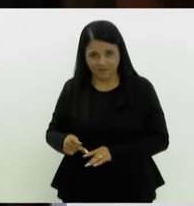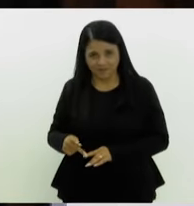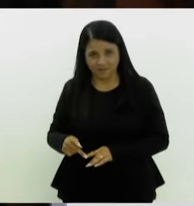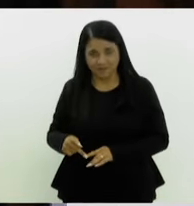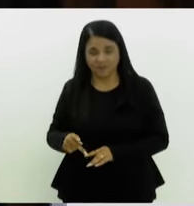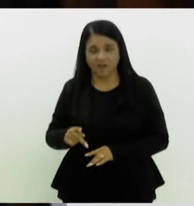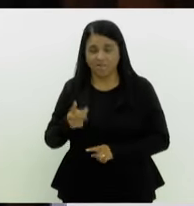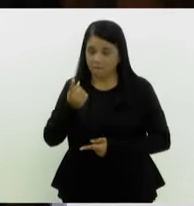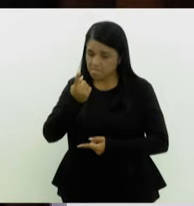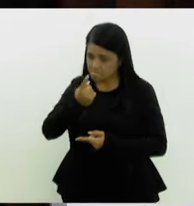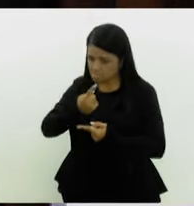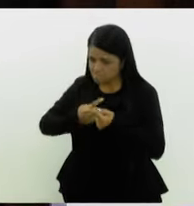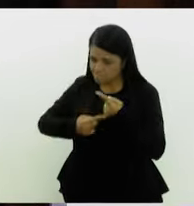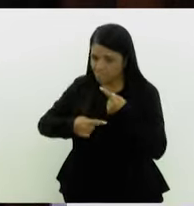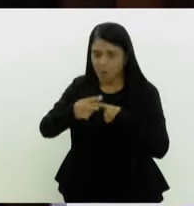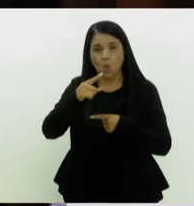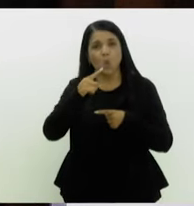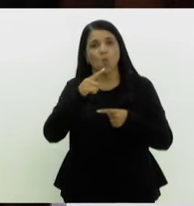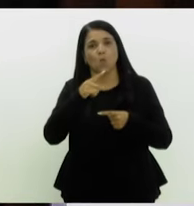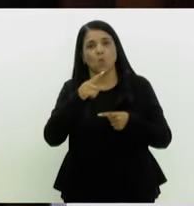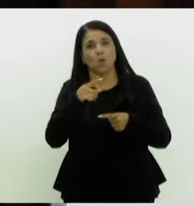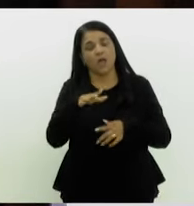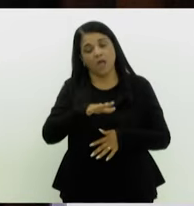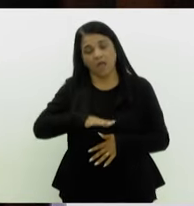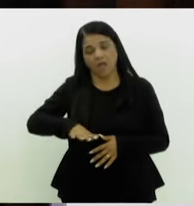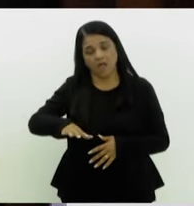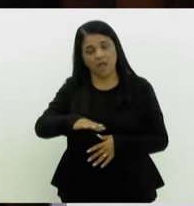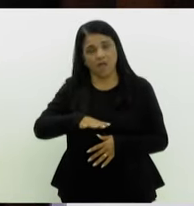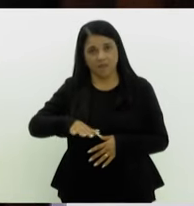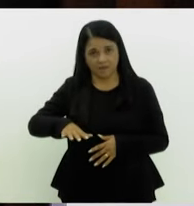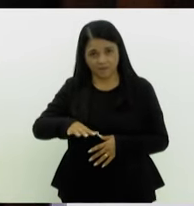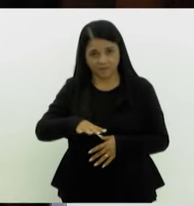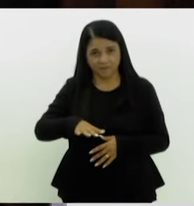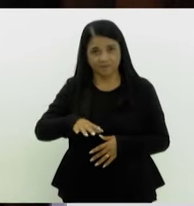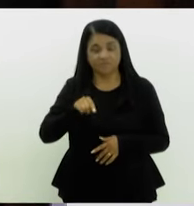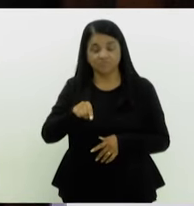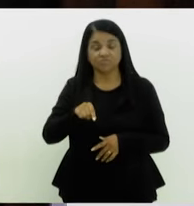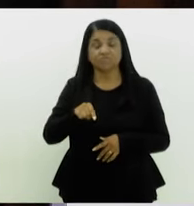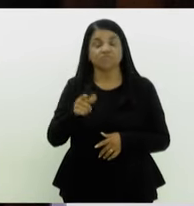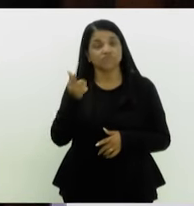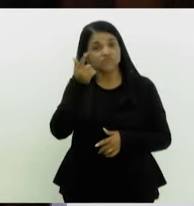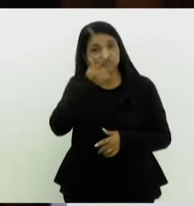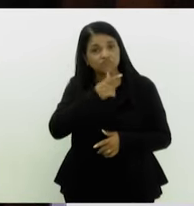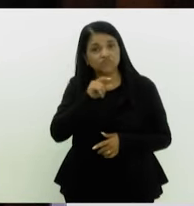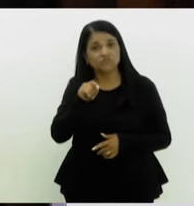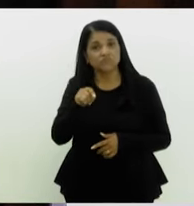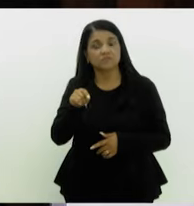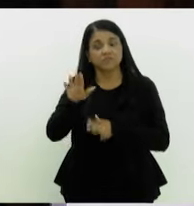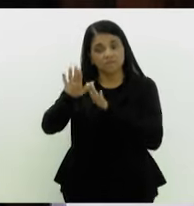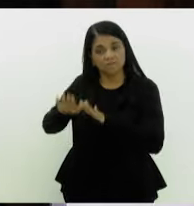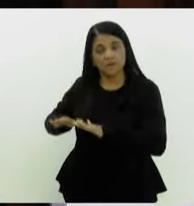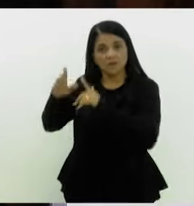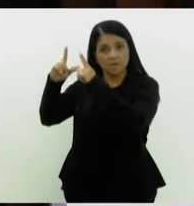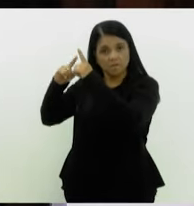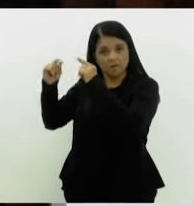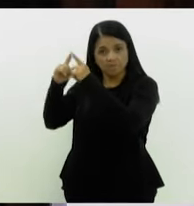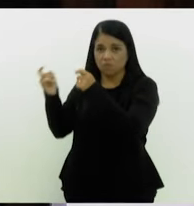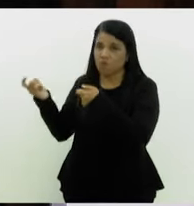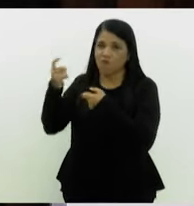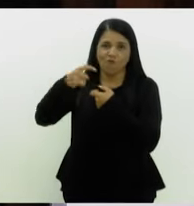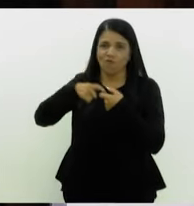diferente quando a gente viê mulher num espaço desse por motivo pelo qual ela acabou ficando em Brasília sem voltar pra